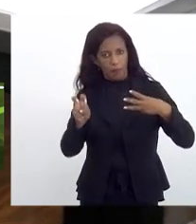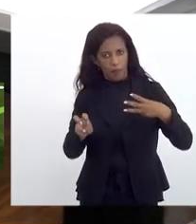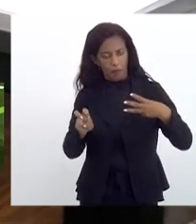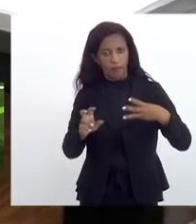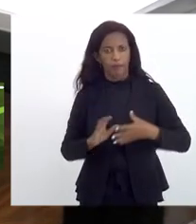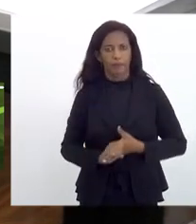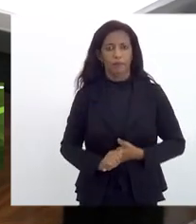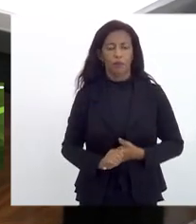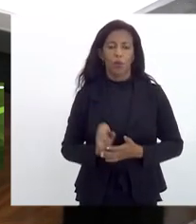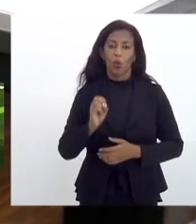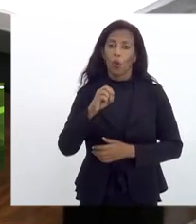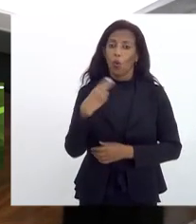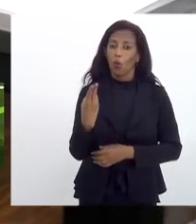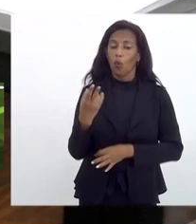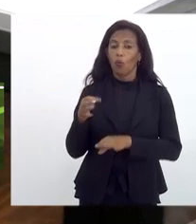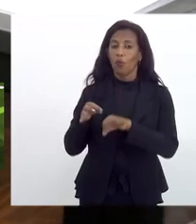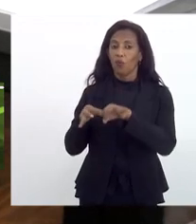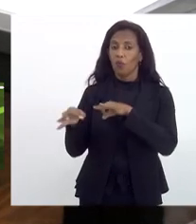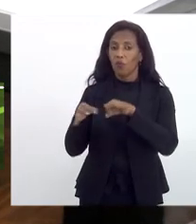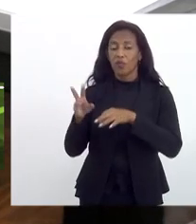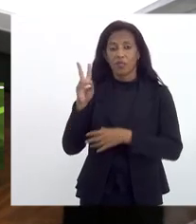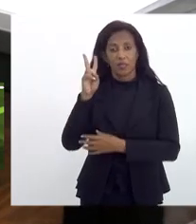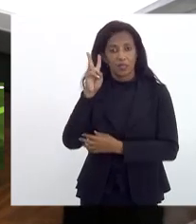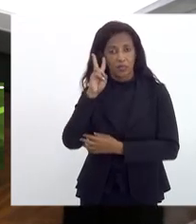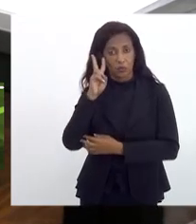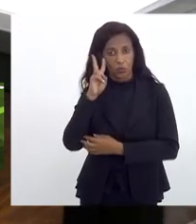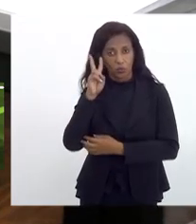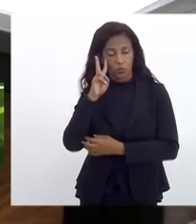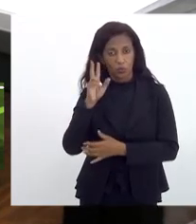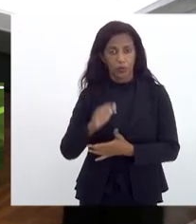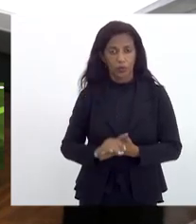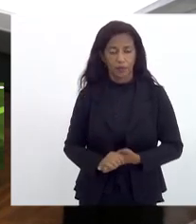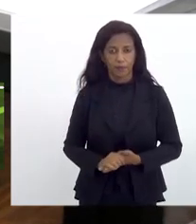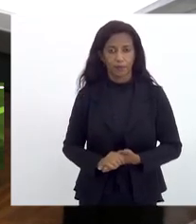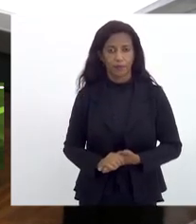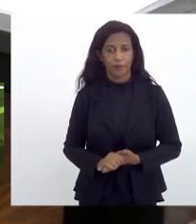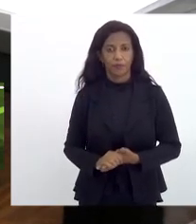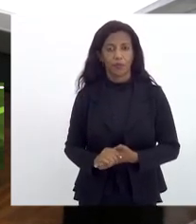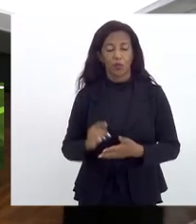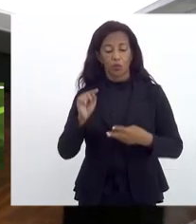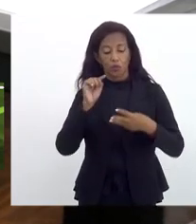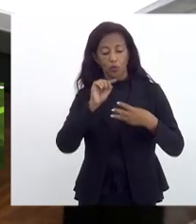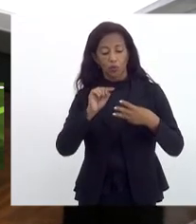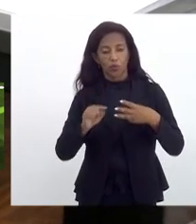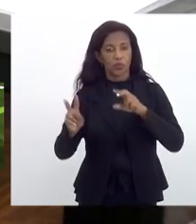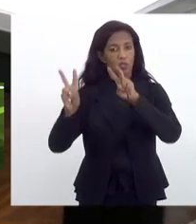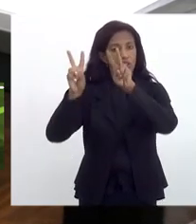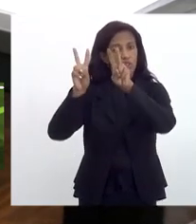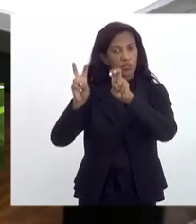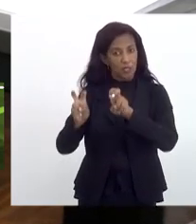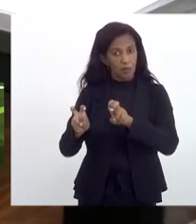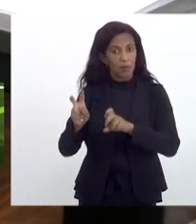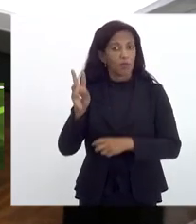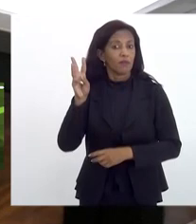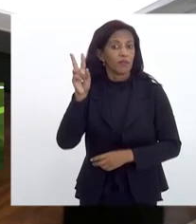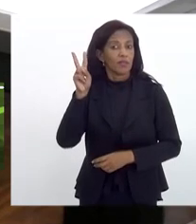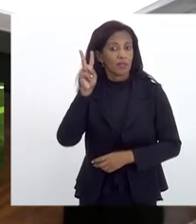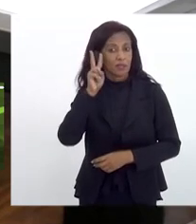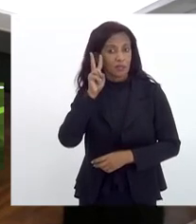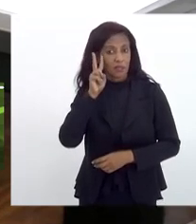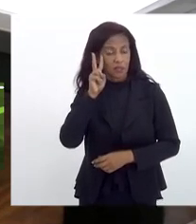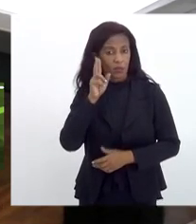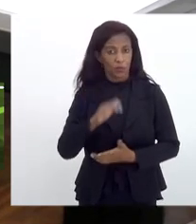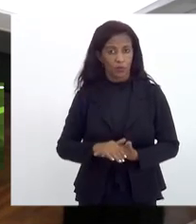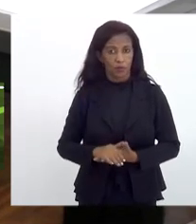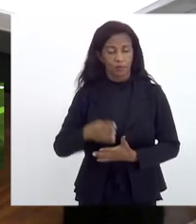ou fazer fazer na segunda sobre os três temas fazia na segunda o